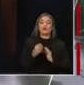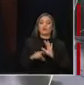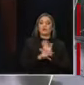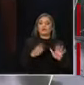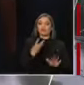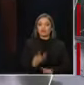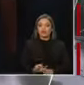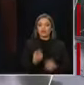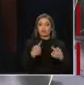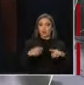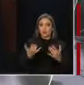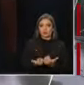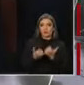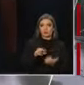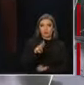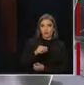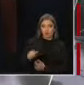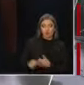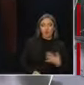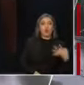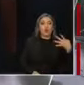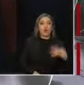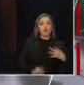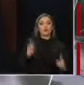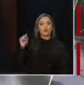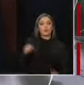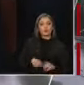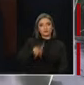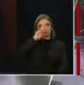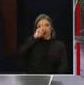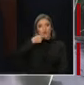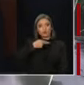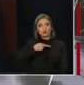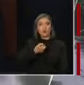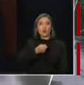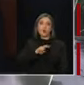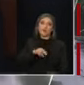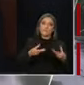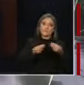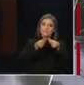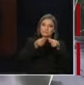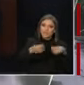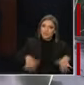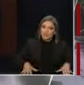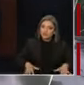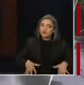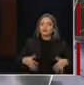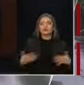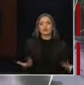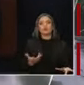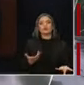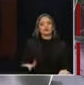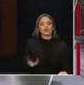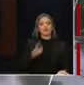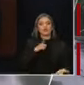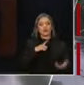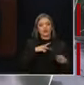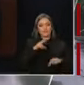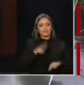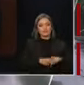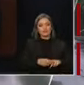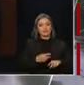por motivo egoísta ou com prejuízo considerável para a vítima, detenção de 3 meses